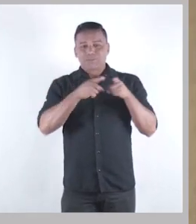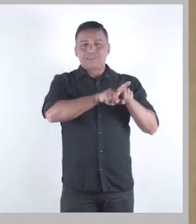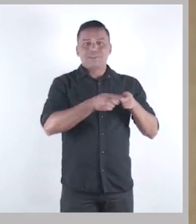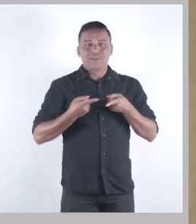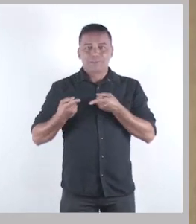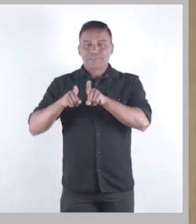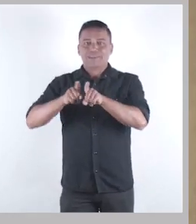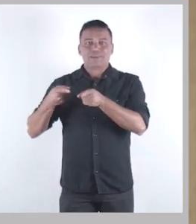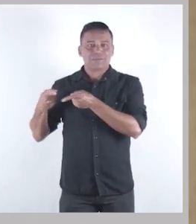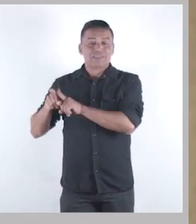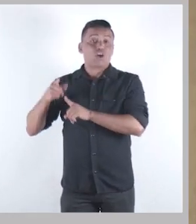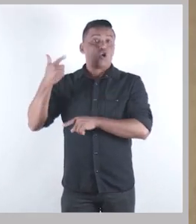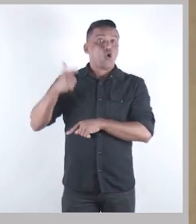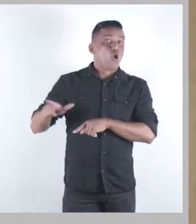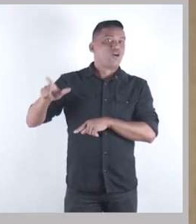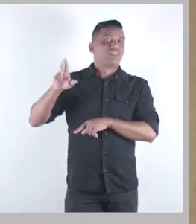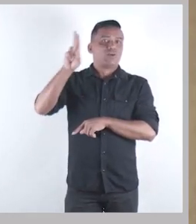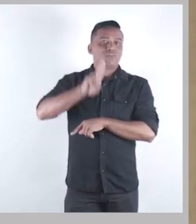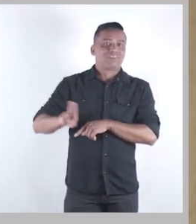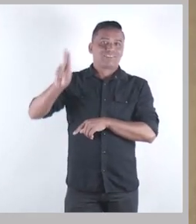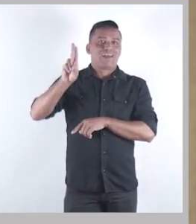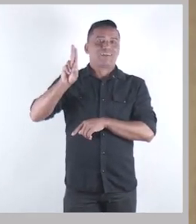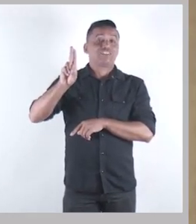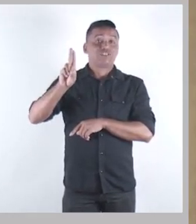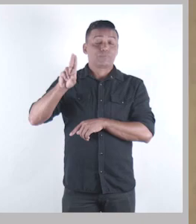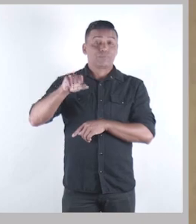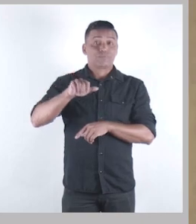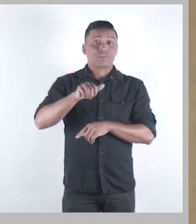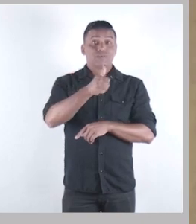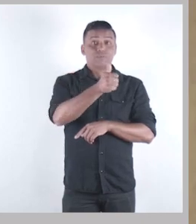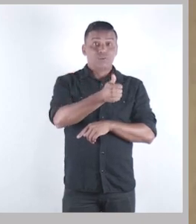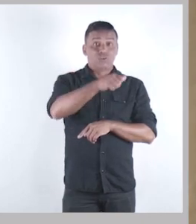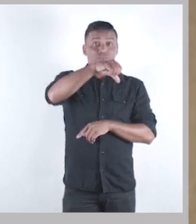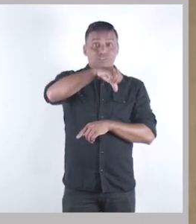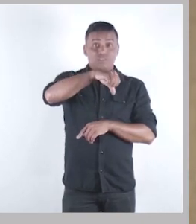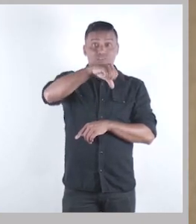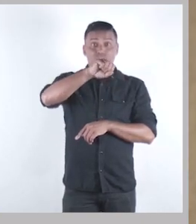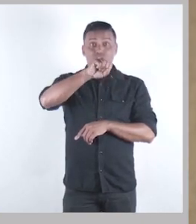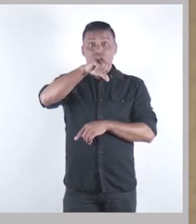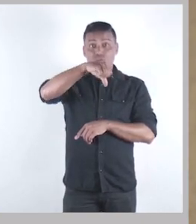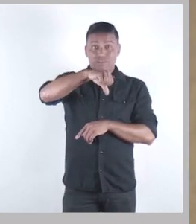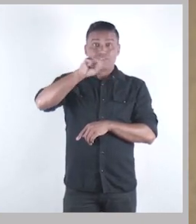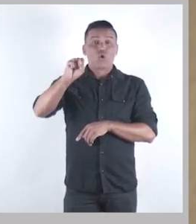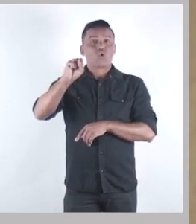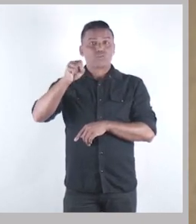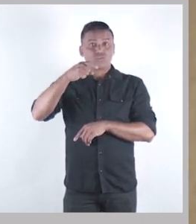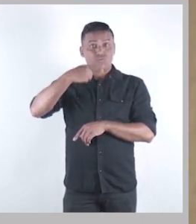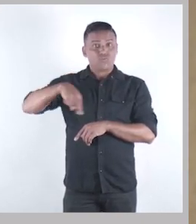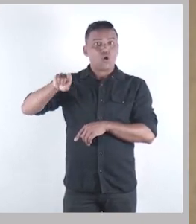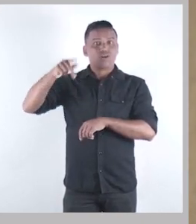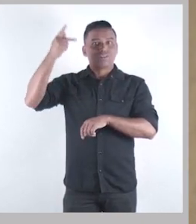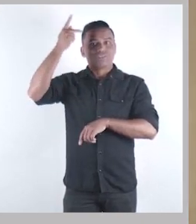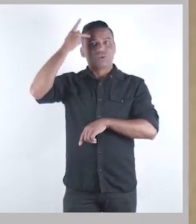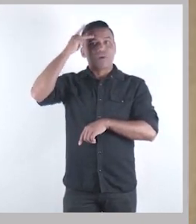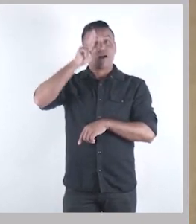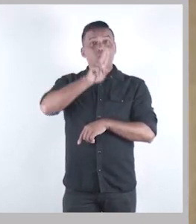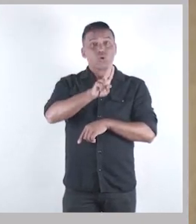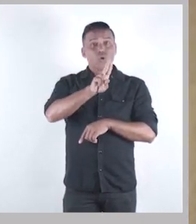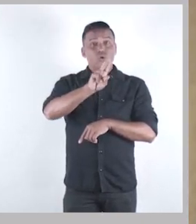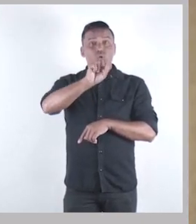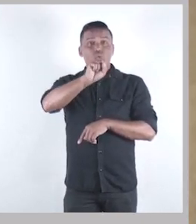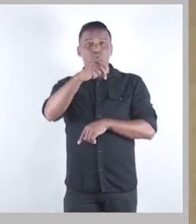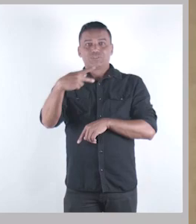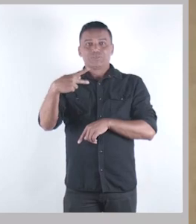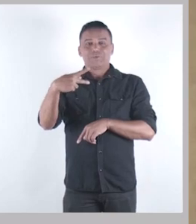outras universidades, enfim. Em 98 vou para a USP para fazer o doutorado, já dentro